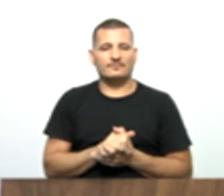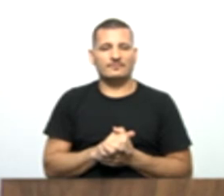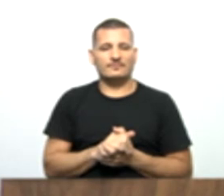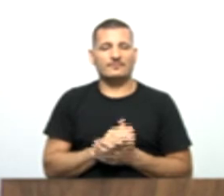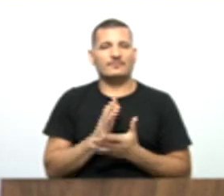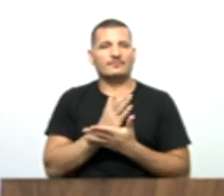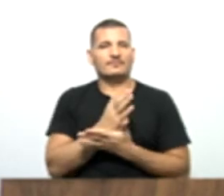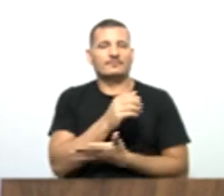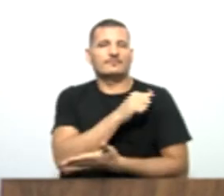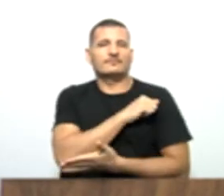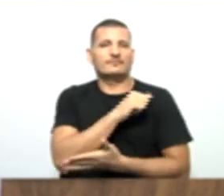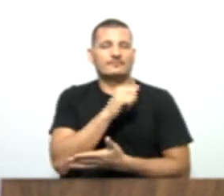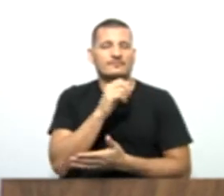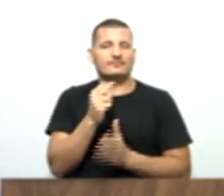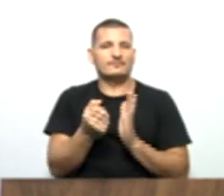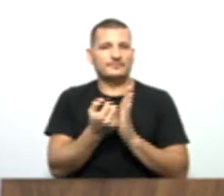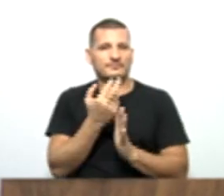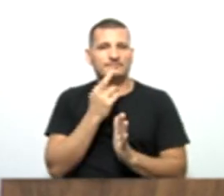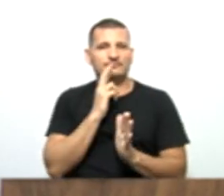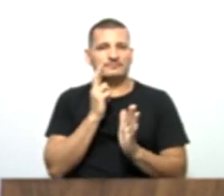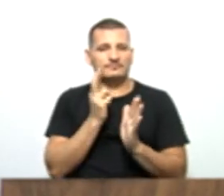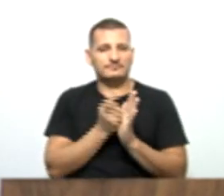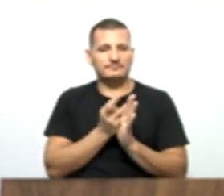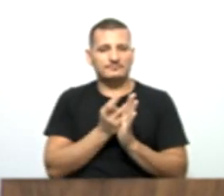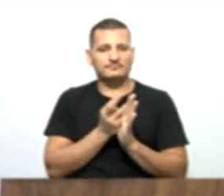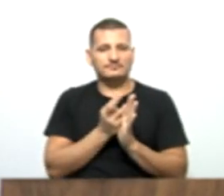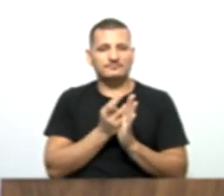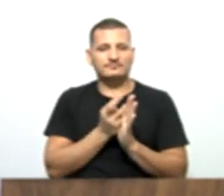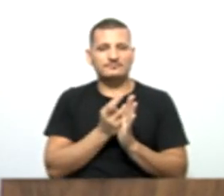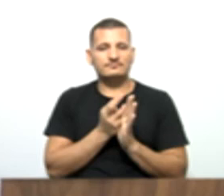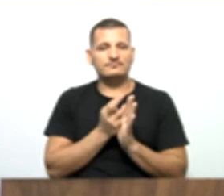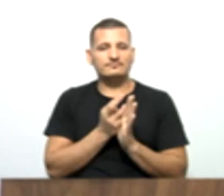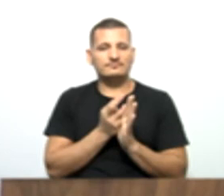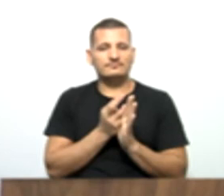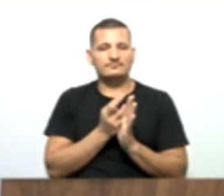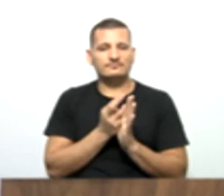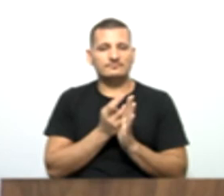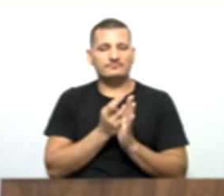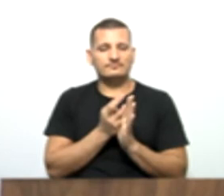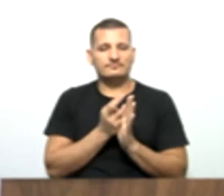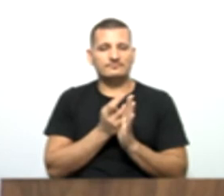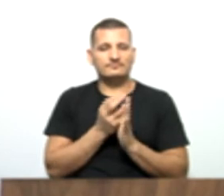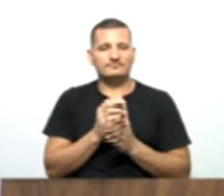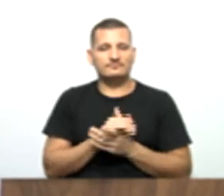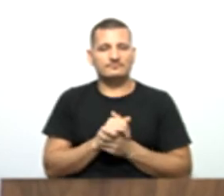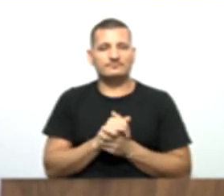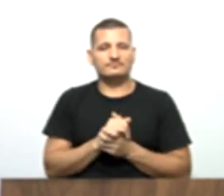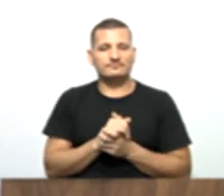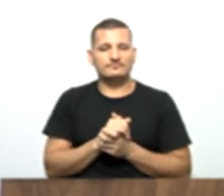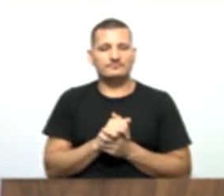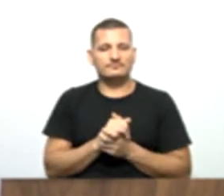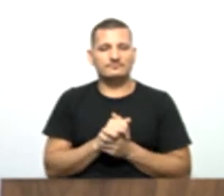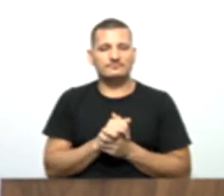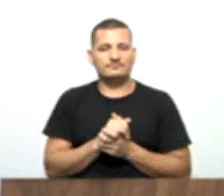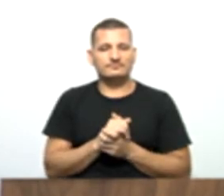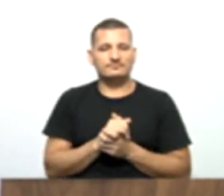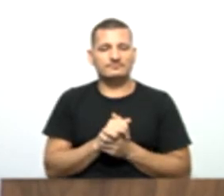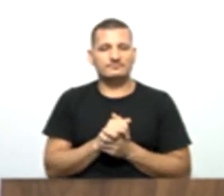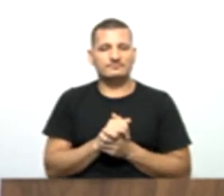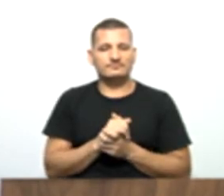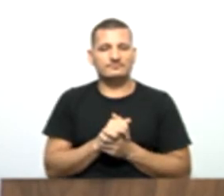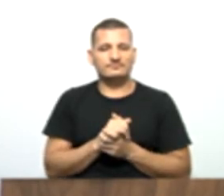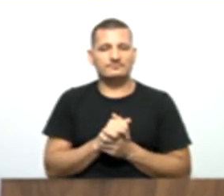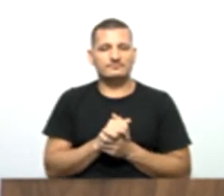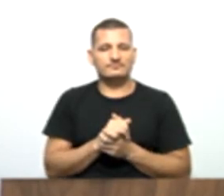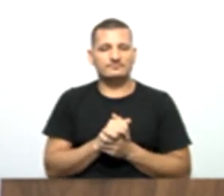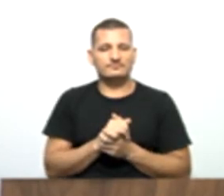responderam, né, individualmente aqui, enviaram, mas dessa forma que eu falei. Aí tá um pouco complicado para fazer a leitura.